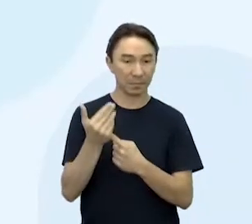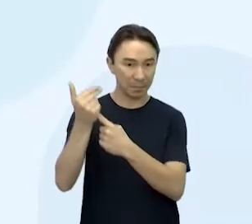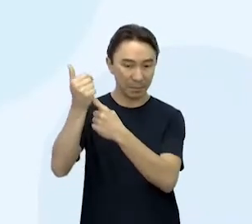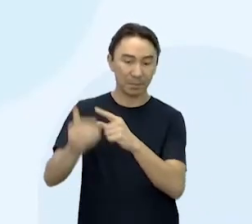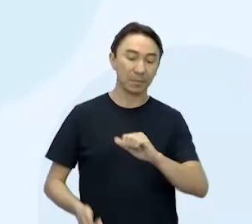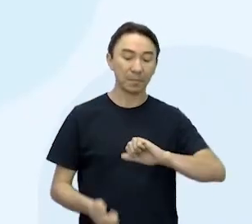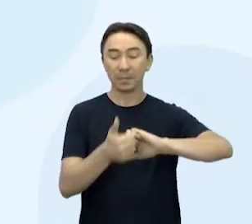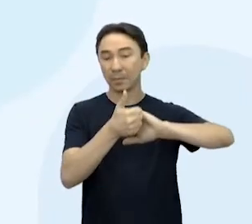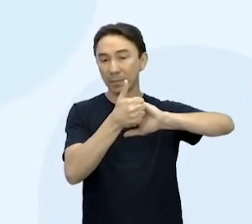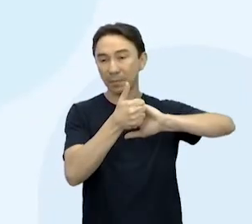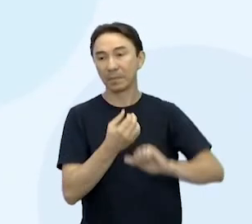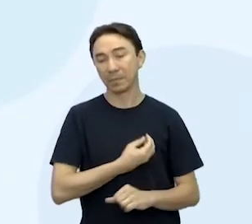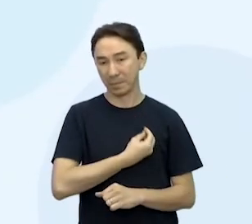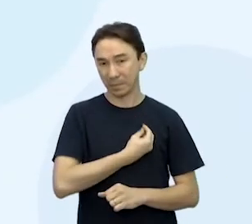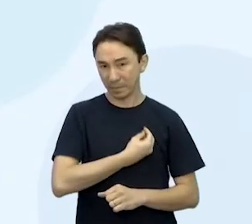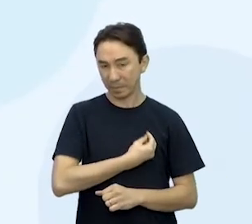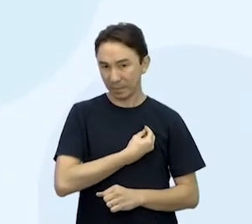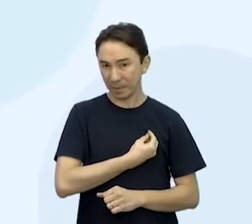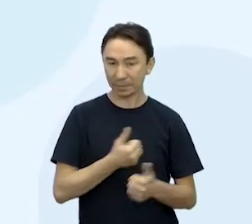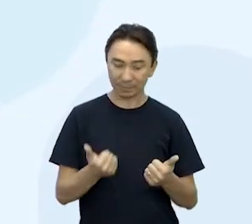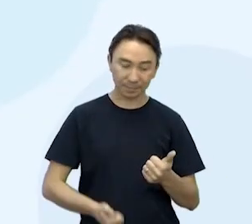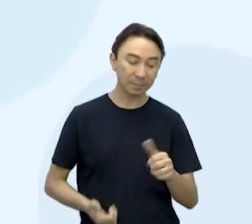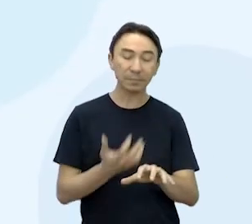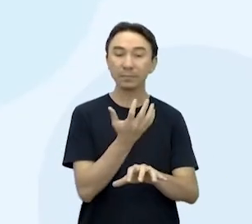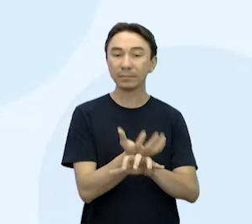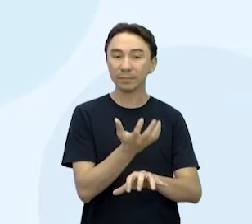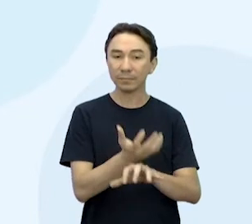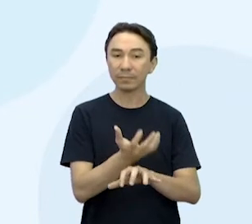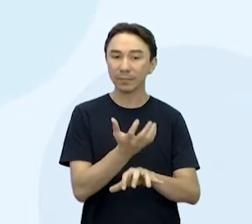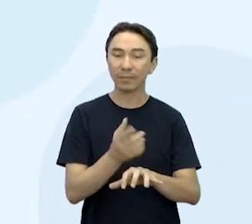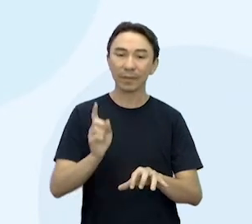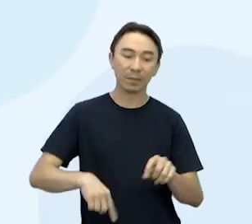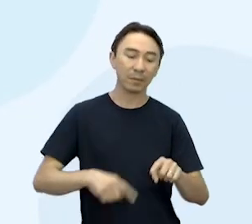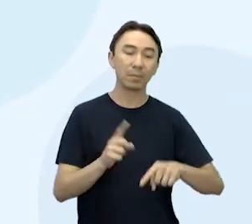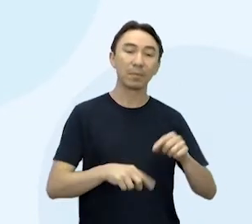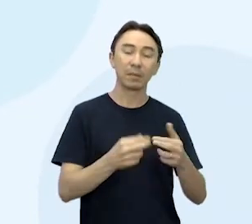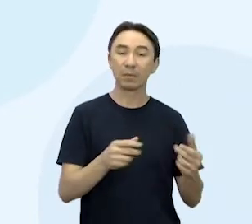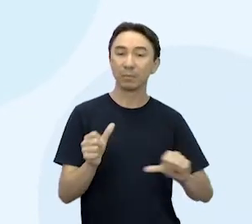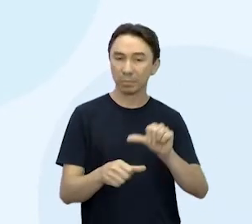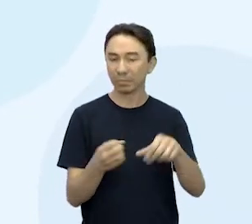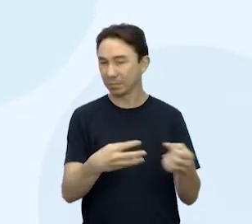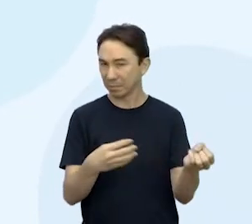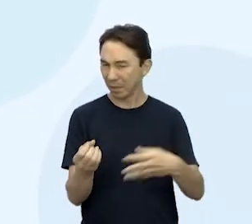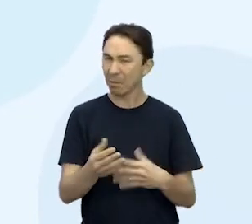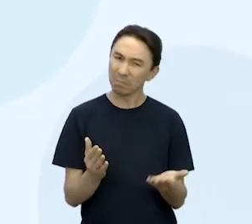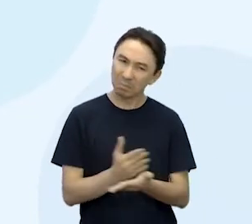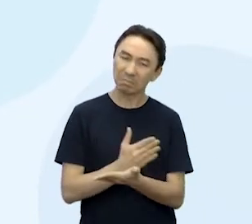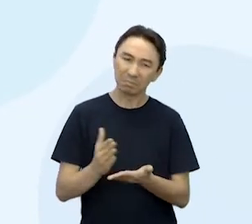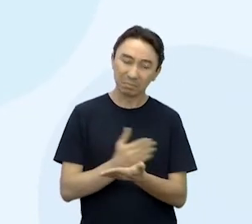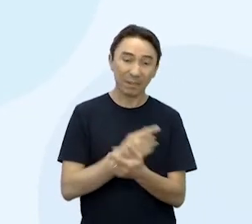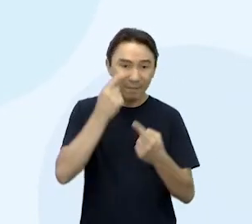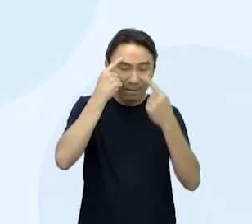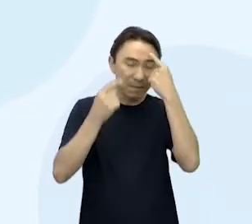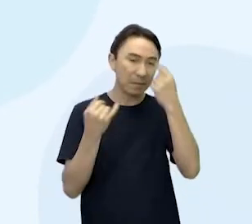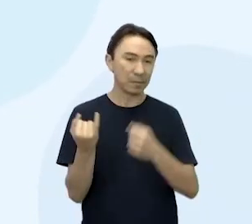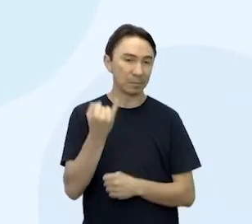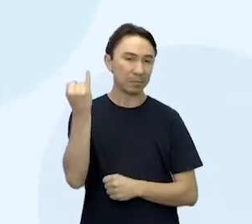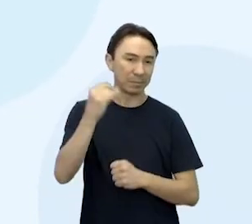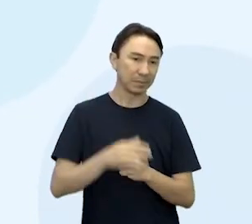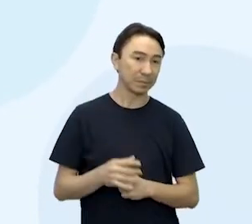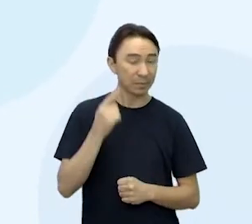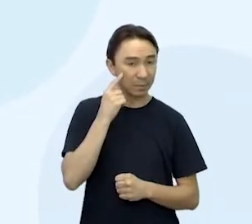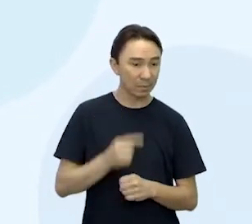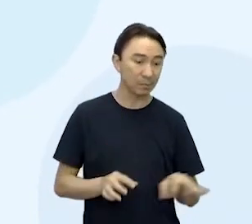ok? Então, seguem aí alguns lembretes que são muito importantes. Então, elabore aí uma rotina